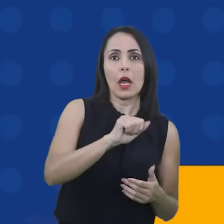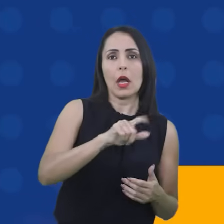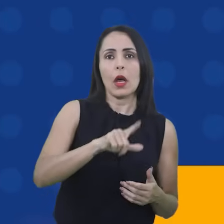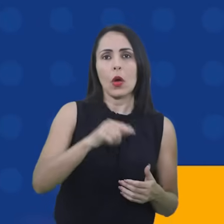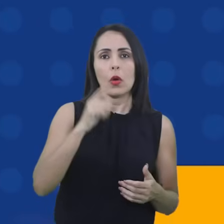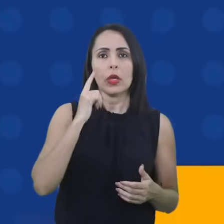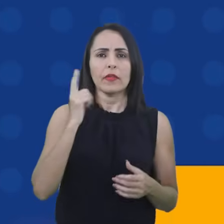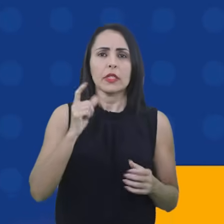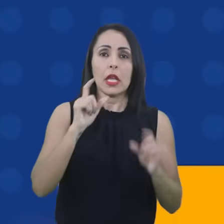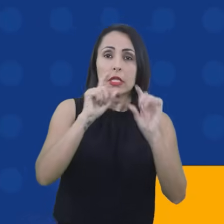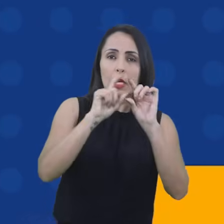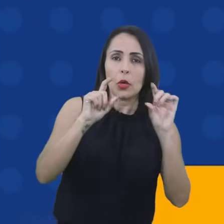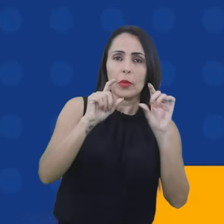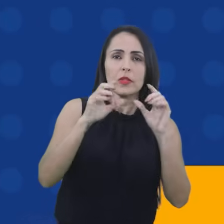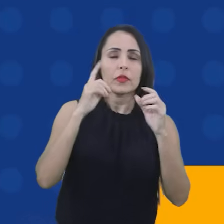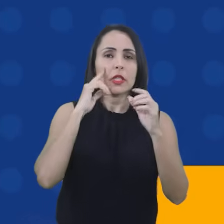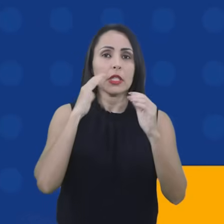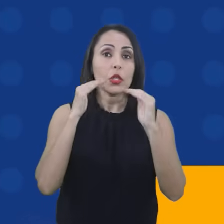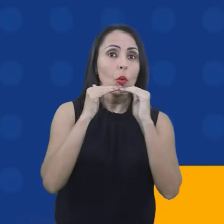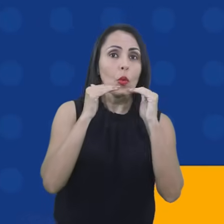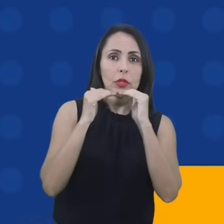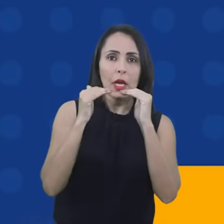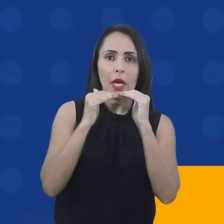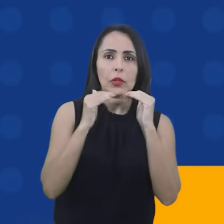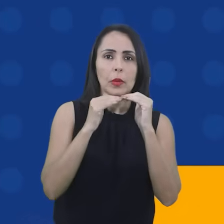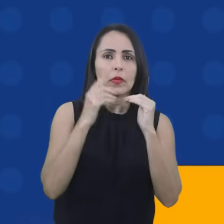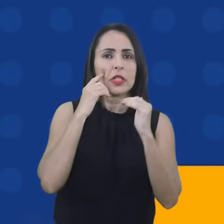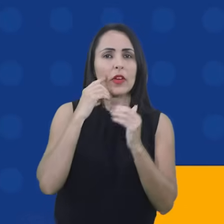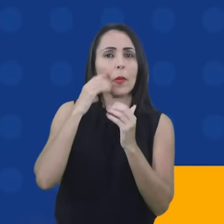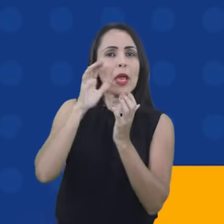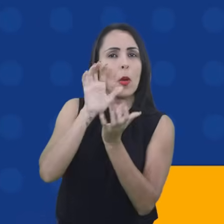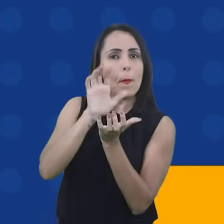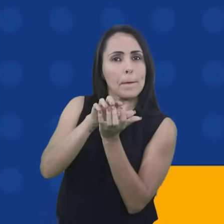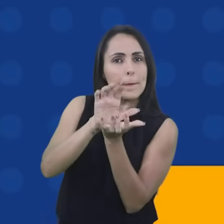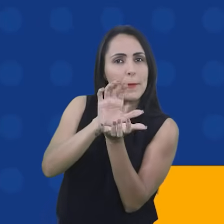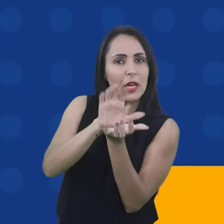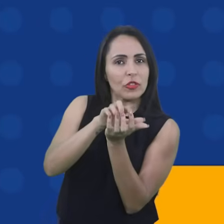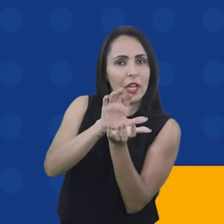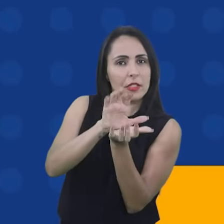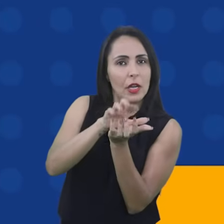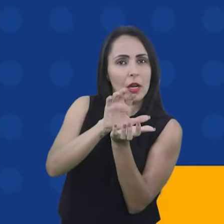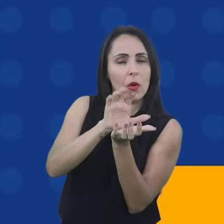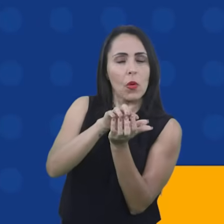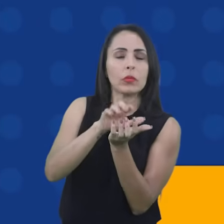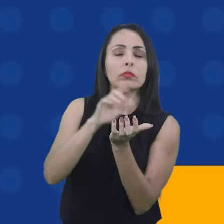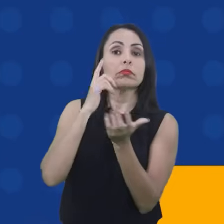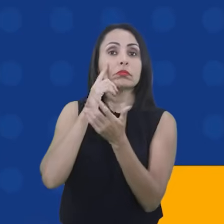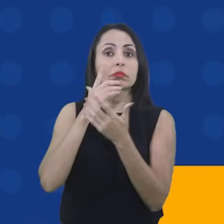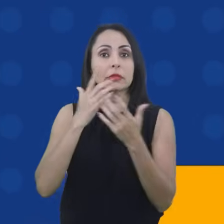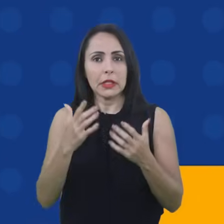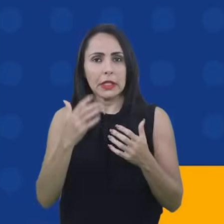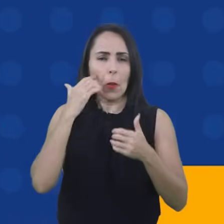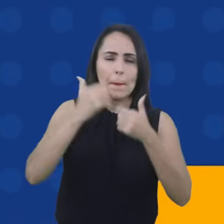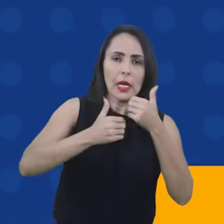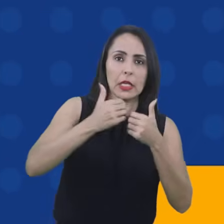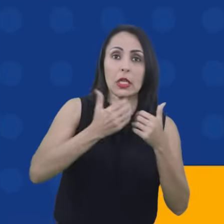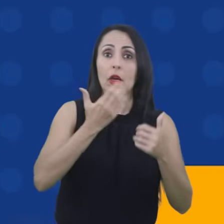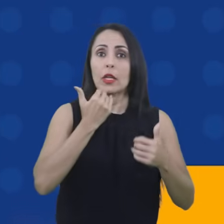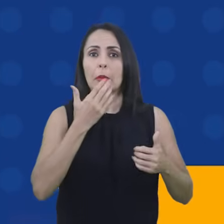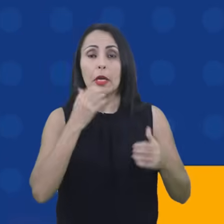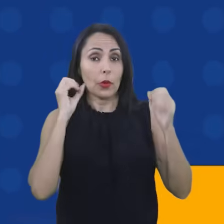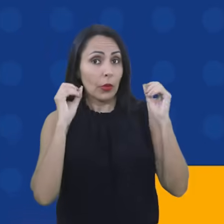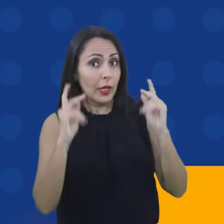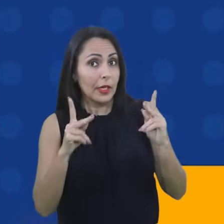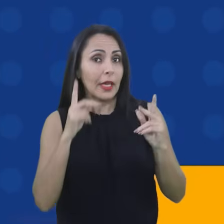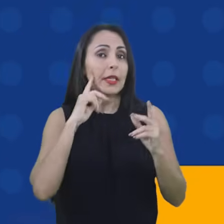essa superfície de contato, né, responsável pela mastigação, pelo atrito dos alimentos, ok? As faces oclusais,